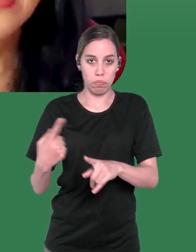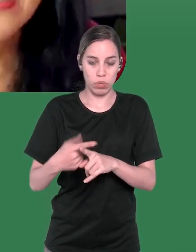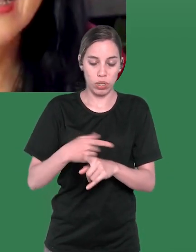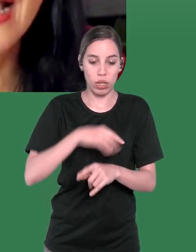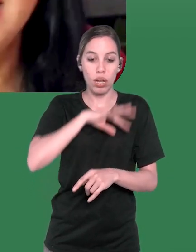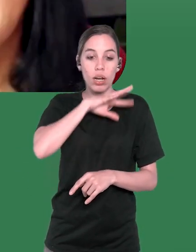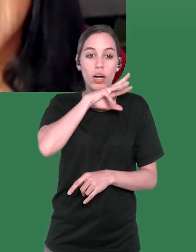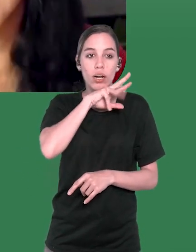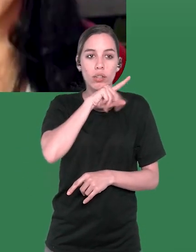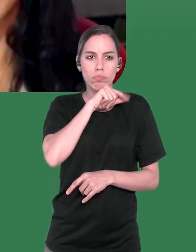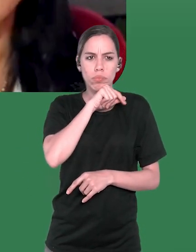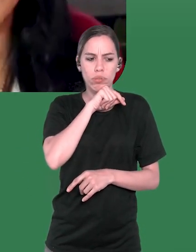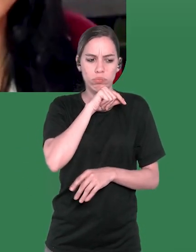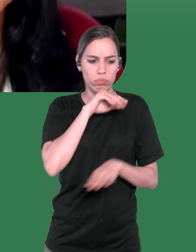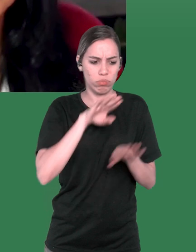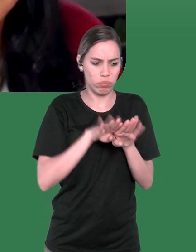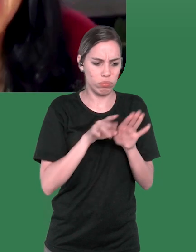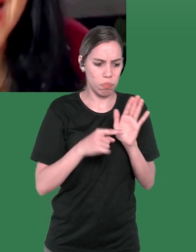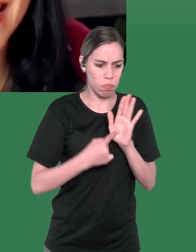como